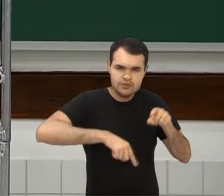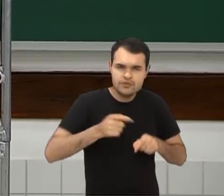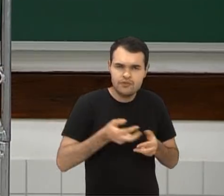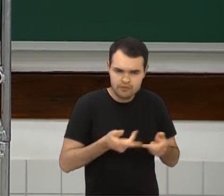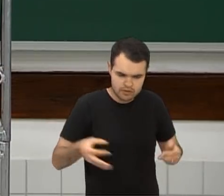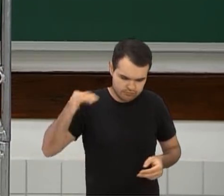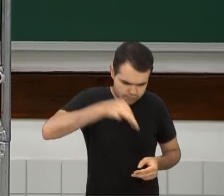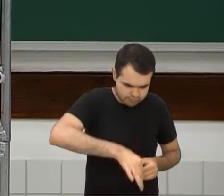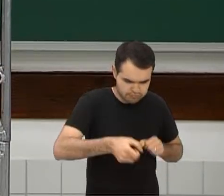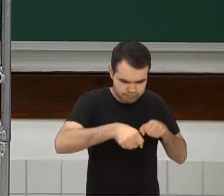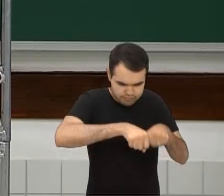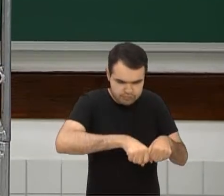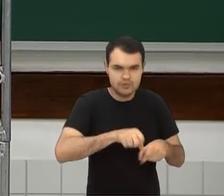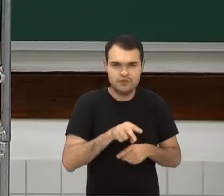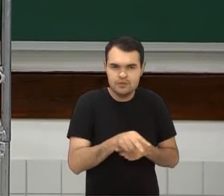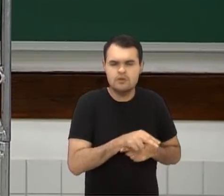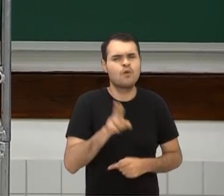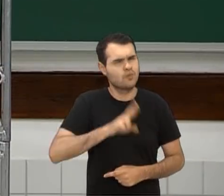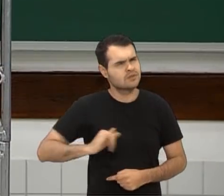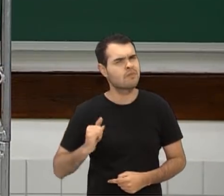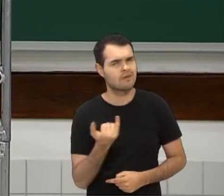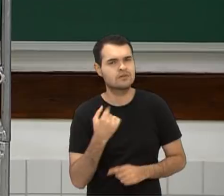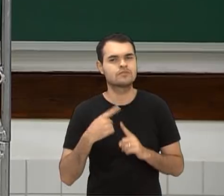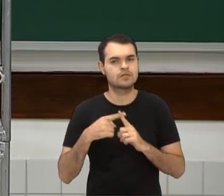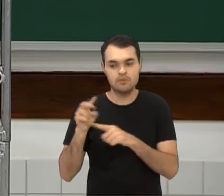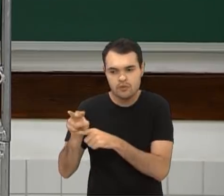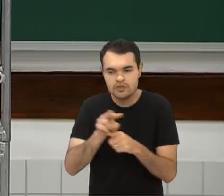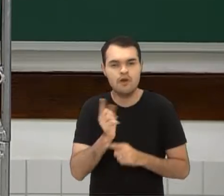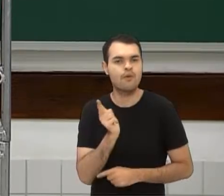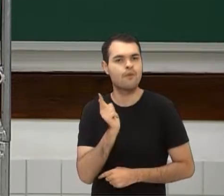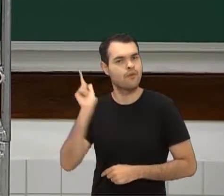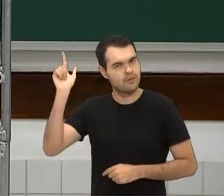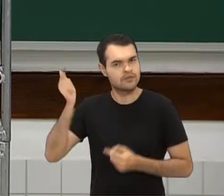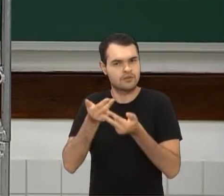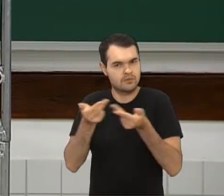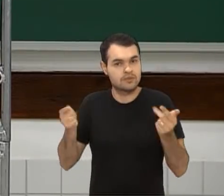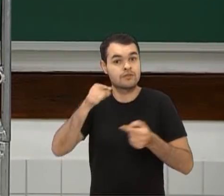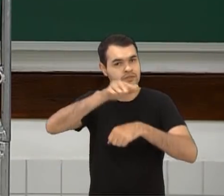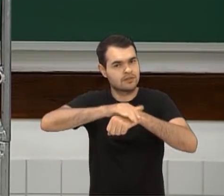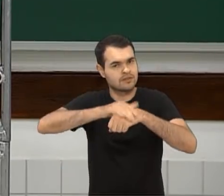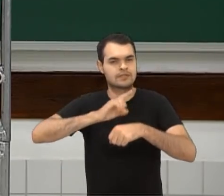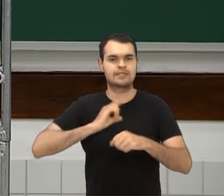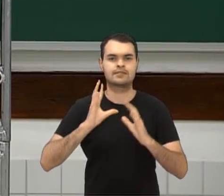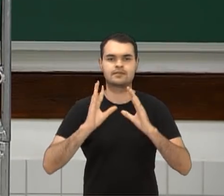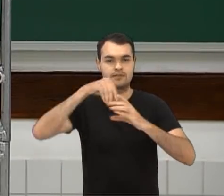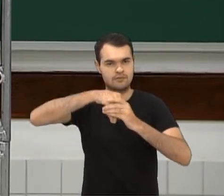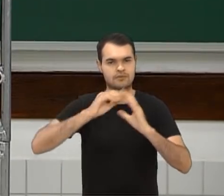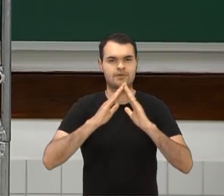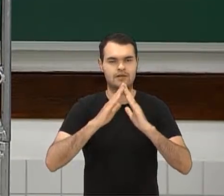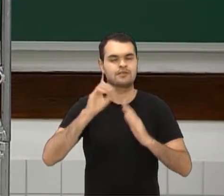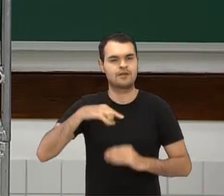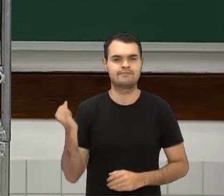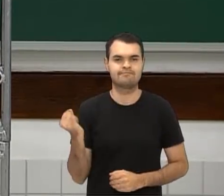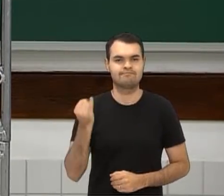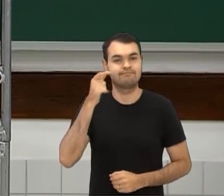suas ferramentas. Utilize isso para proteger outras coisas que você tem na sua casa, que é